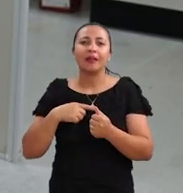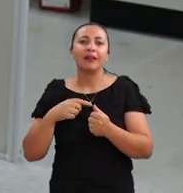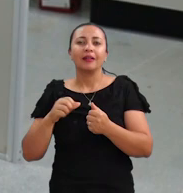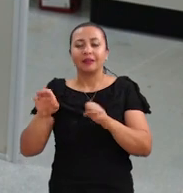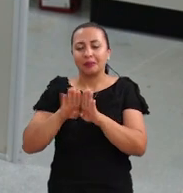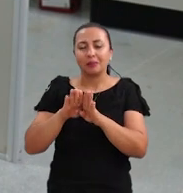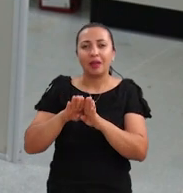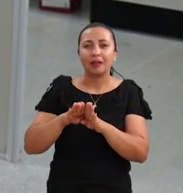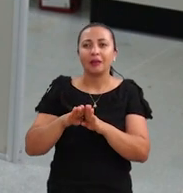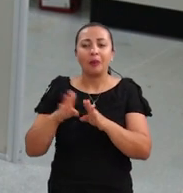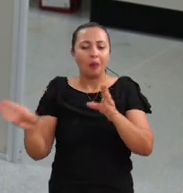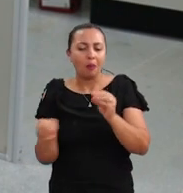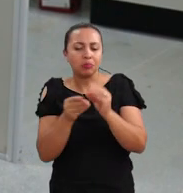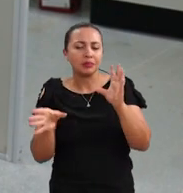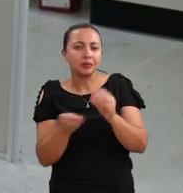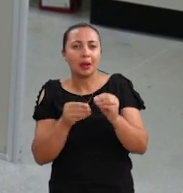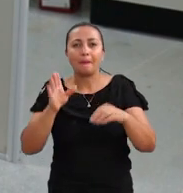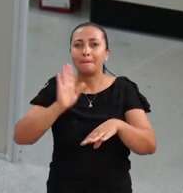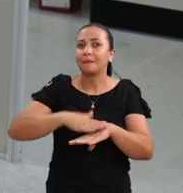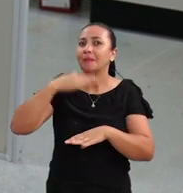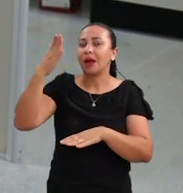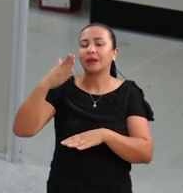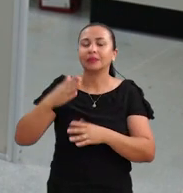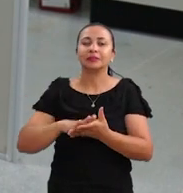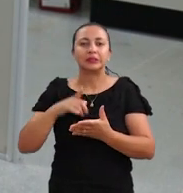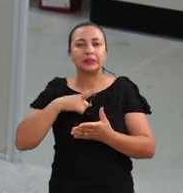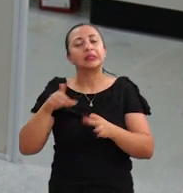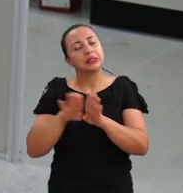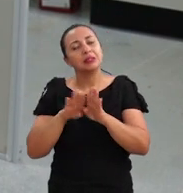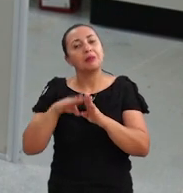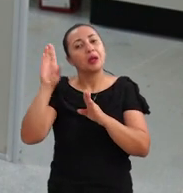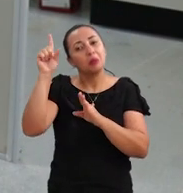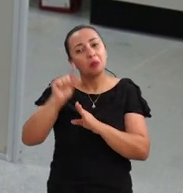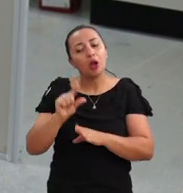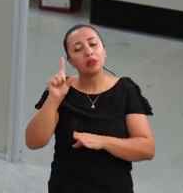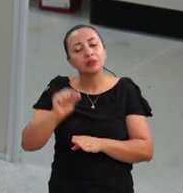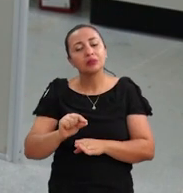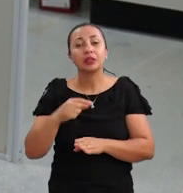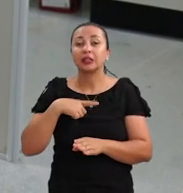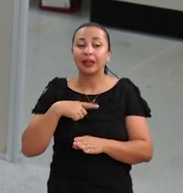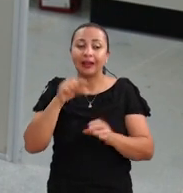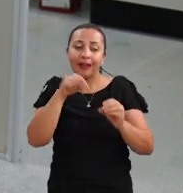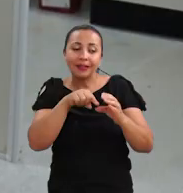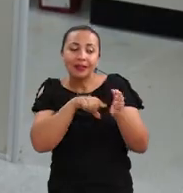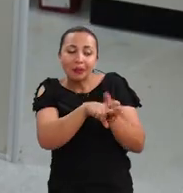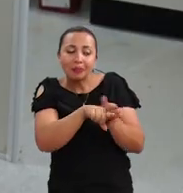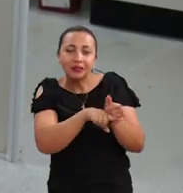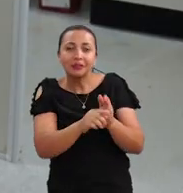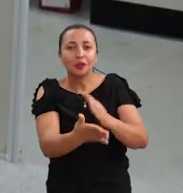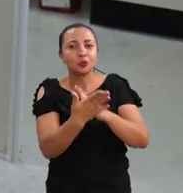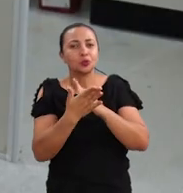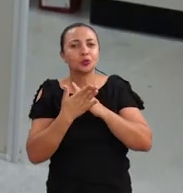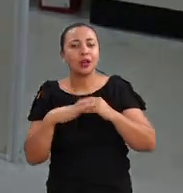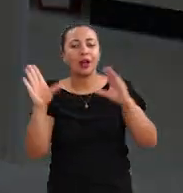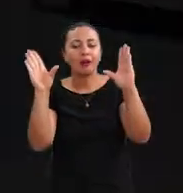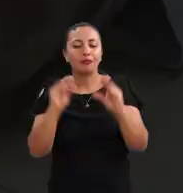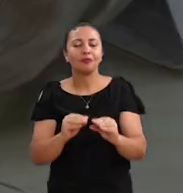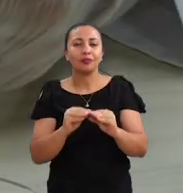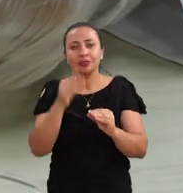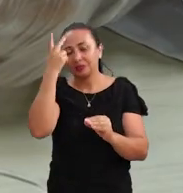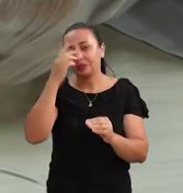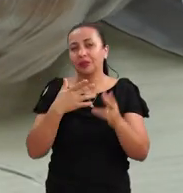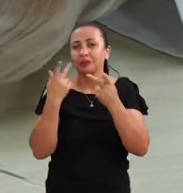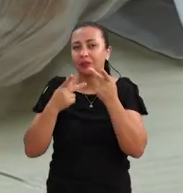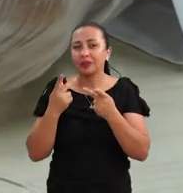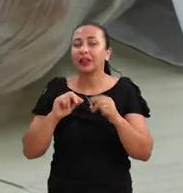estão majoritárias, que estão em maior quantidade, ele tem substâncias minoritárias, e essas substâncias minoritárias me ajudam a fechar esse